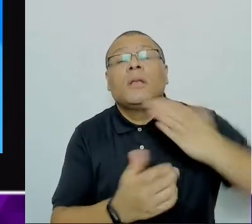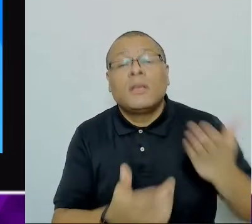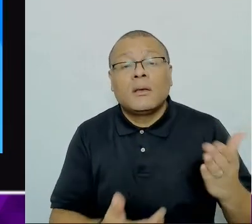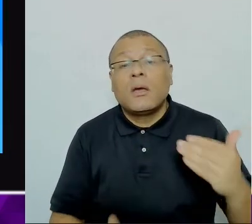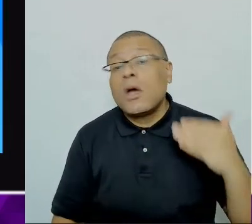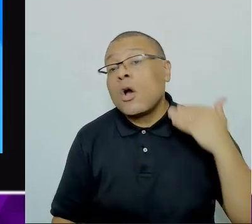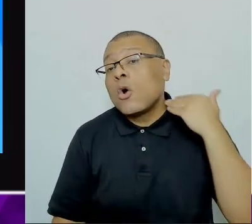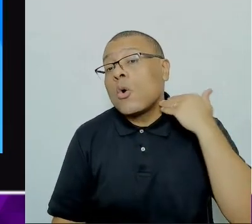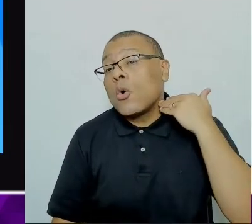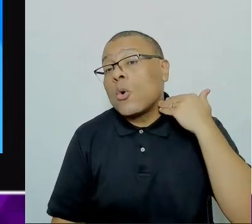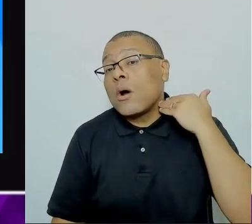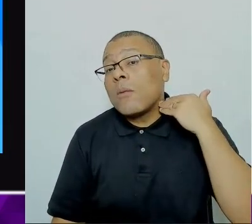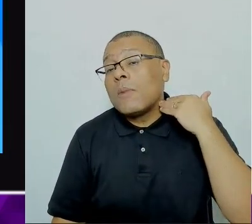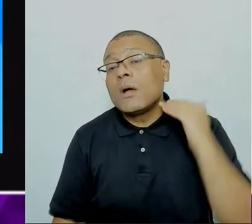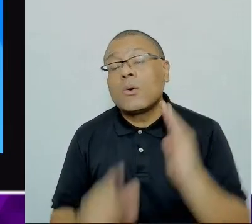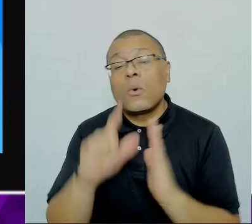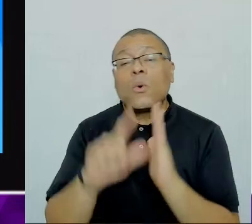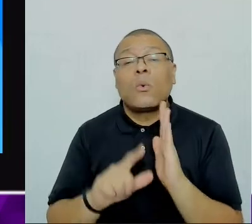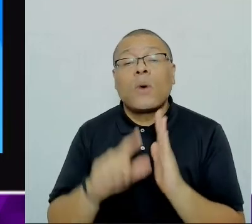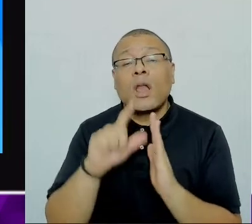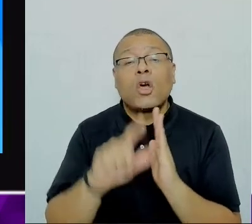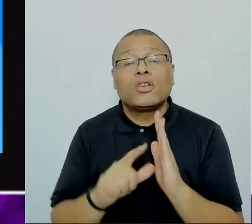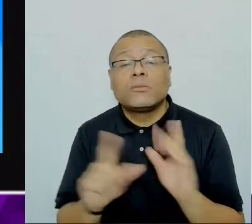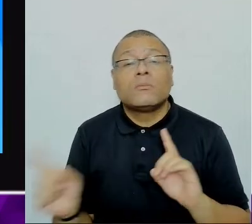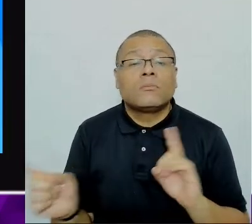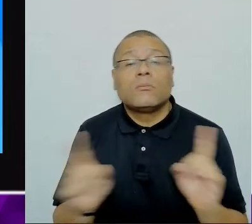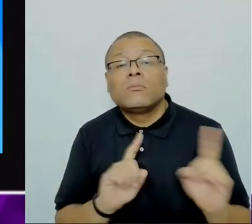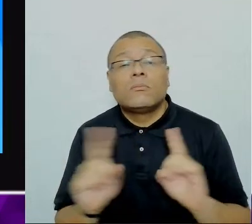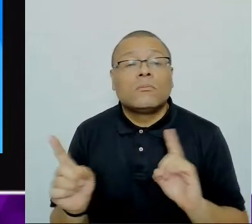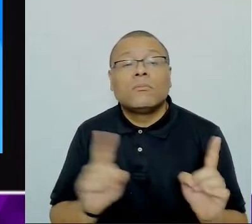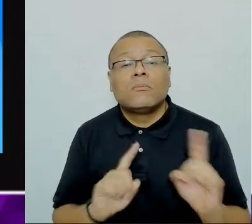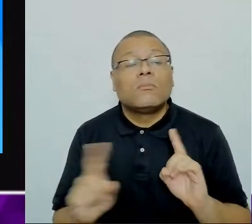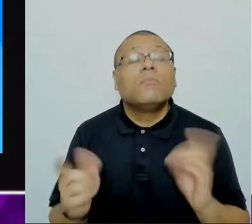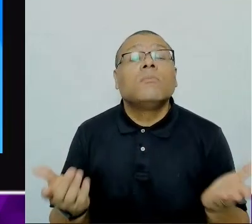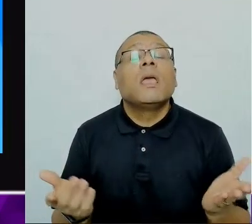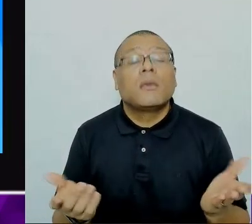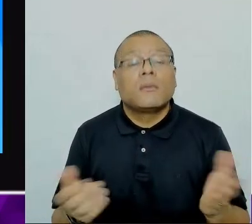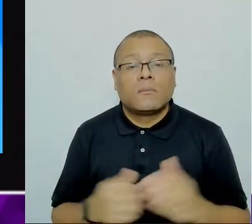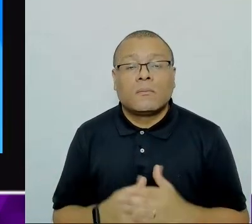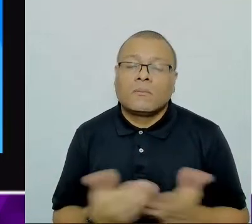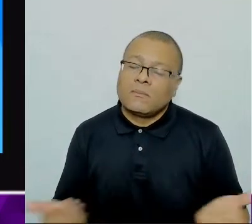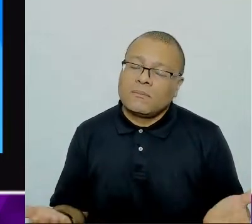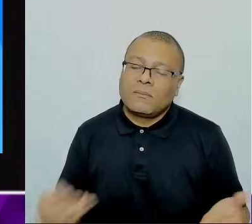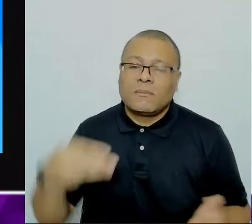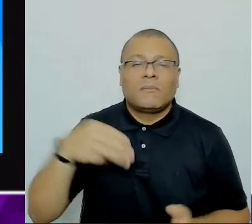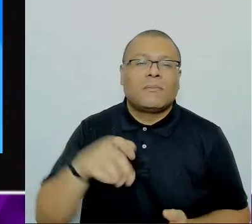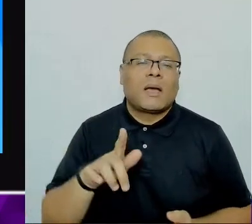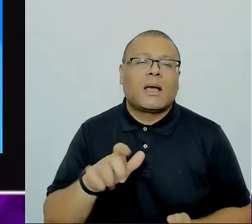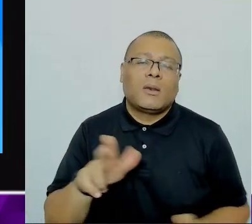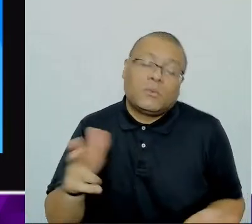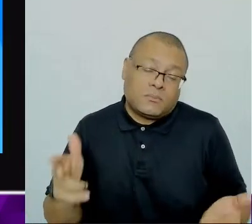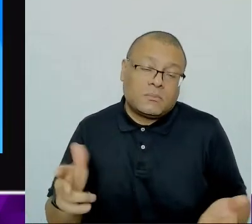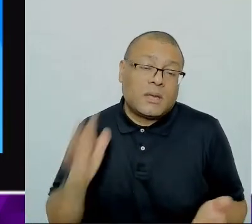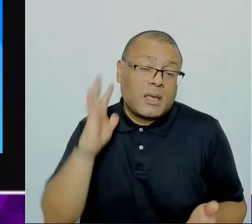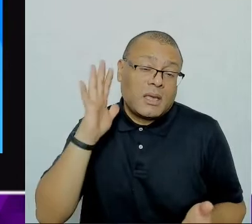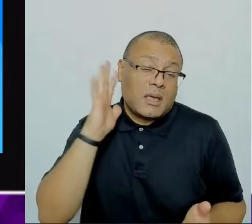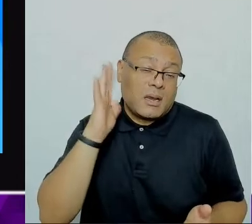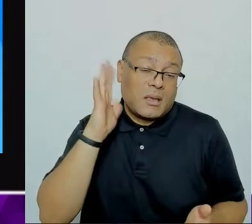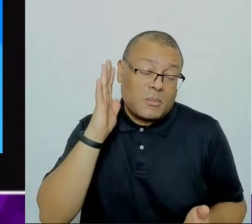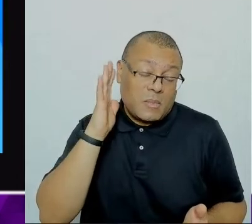ou é quem lida direto ali na hora da venda de algum produto? É a Magalu. E ele pensa exatamente para que